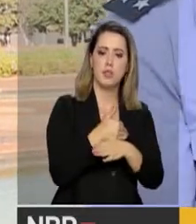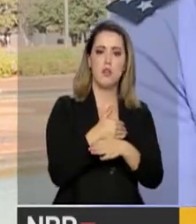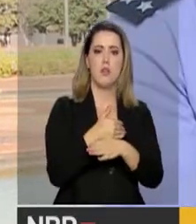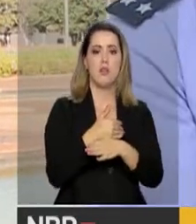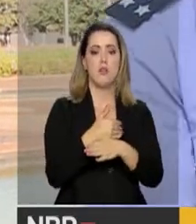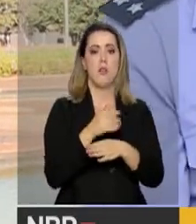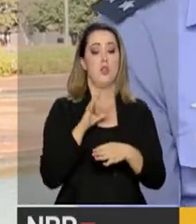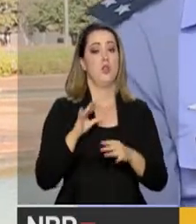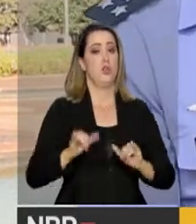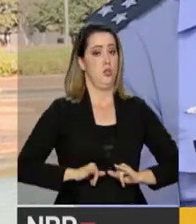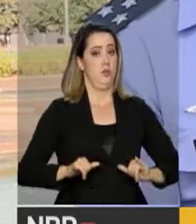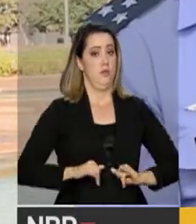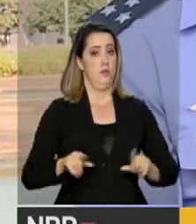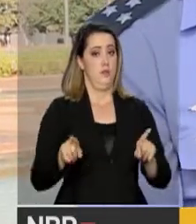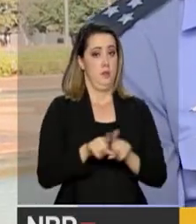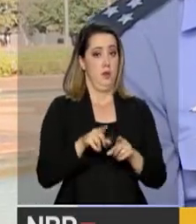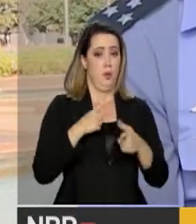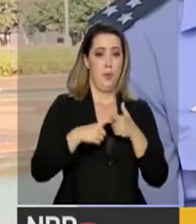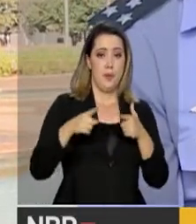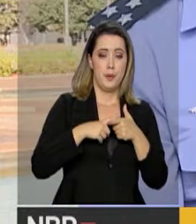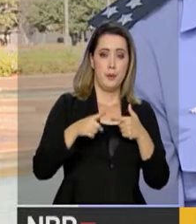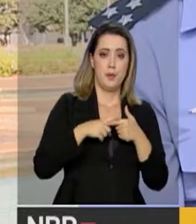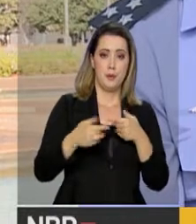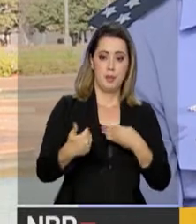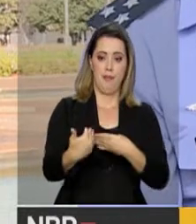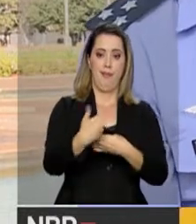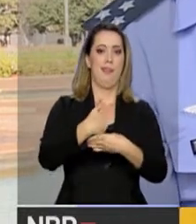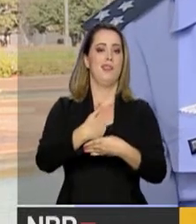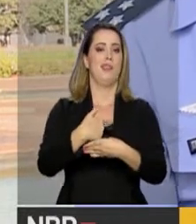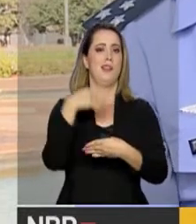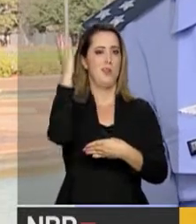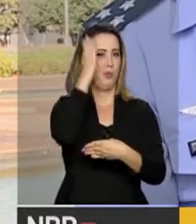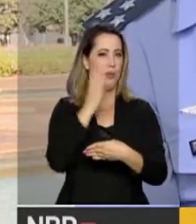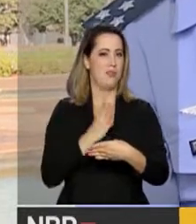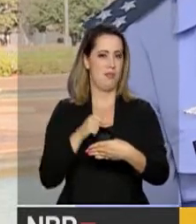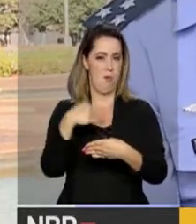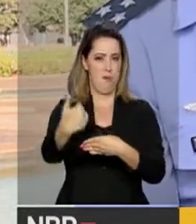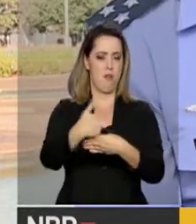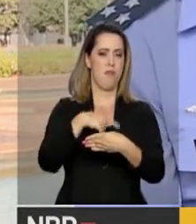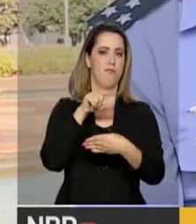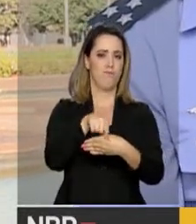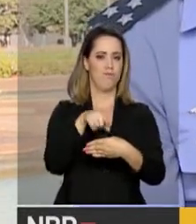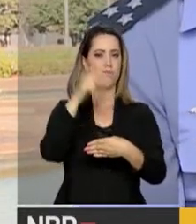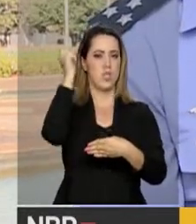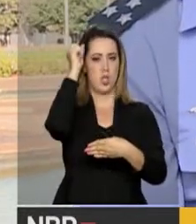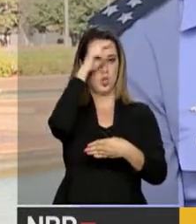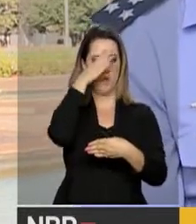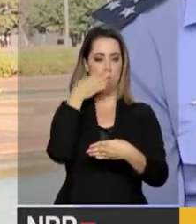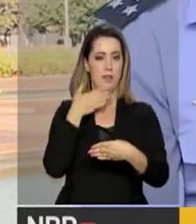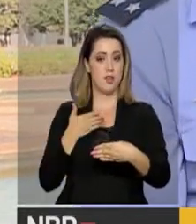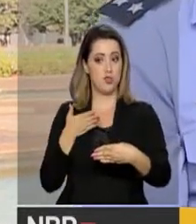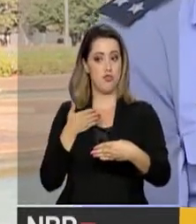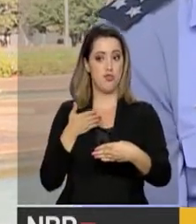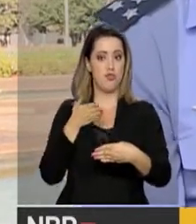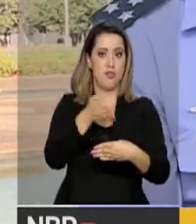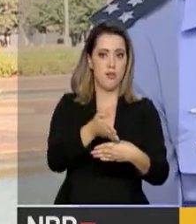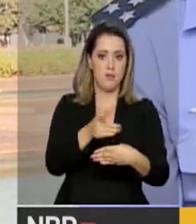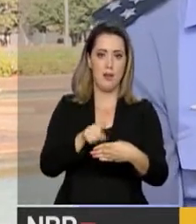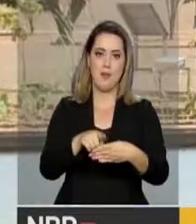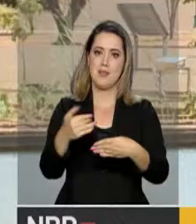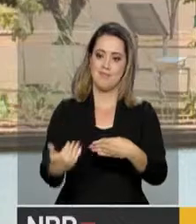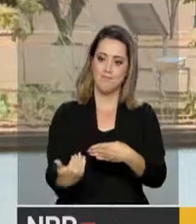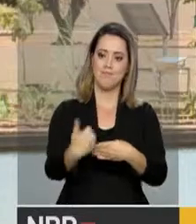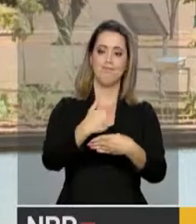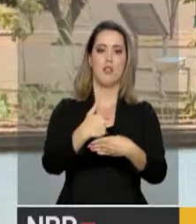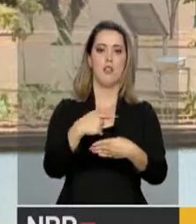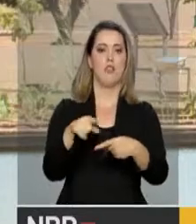Então, elas se enquadram naquele problema nosso de fronteira, que além das dificuldades normais de acesso, nós temos os ilícitos.